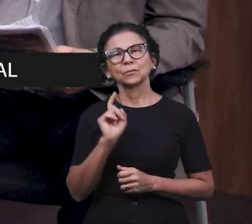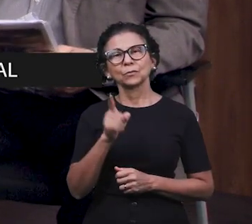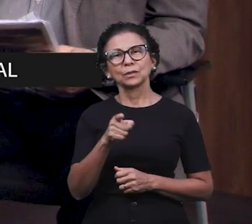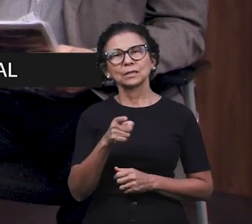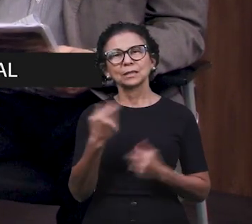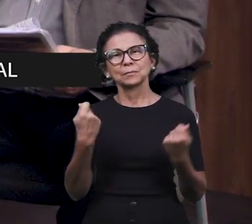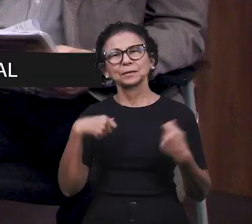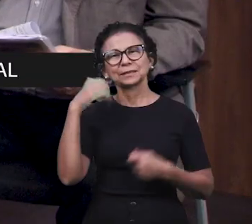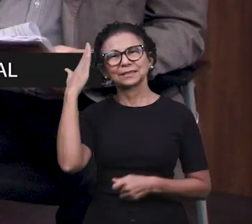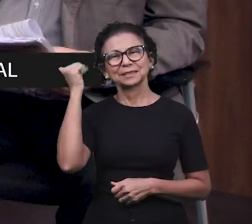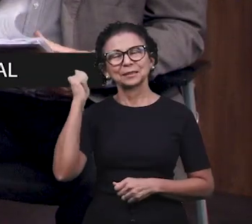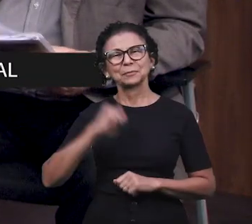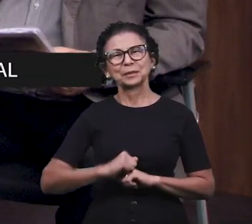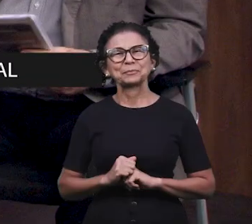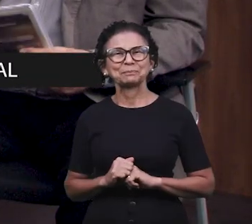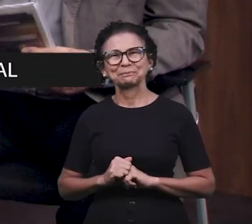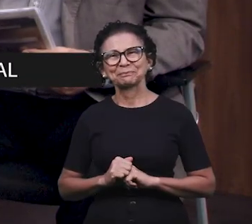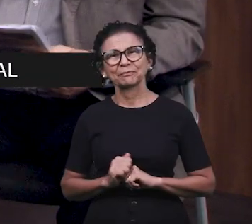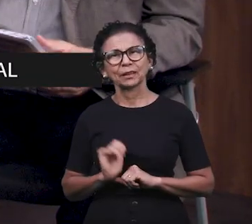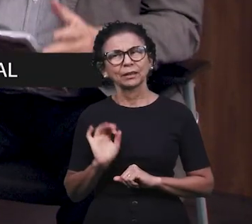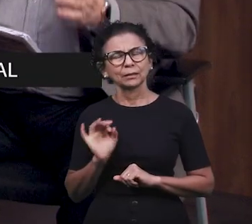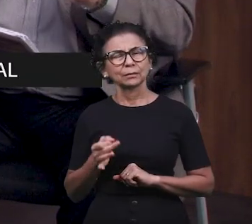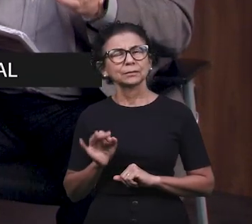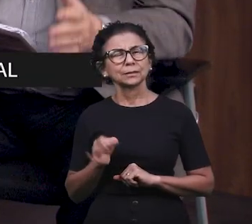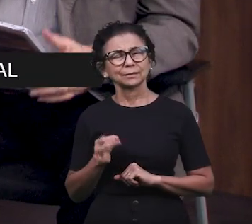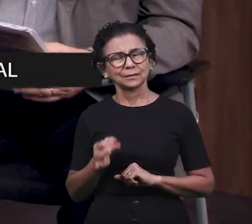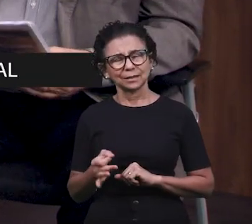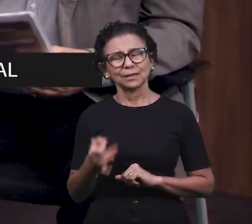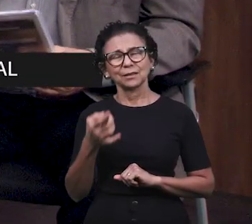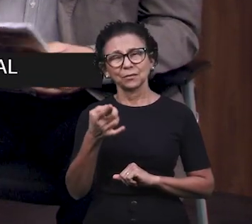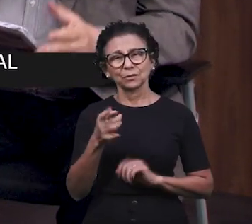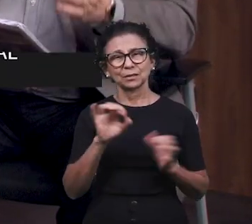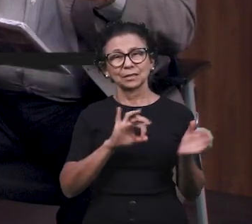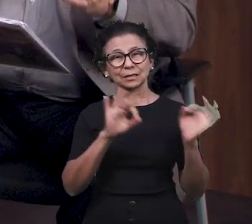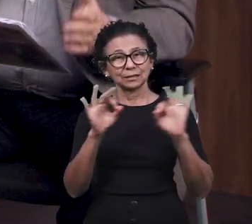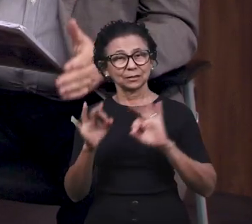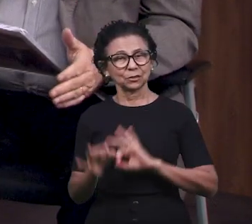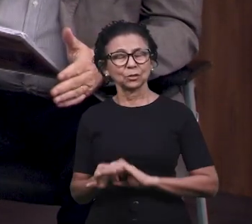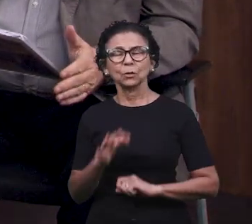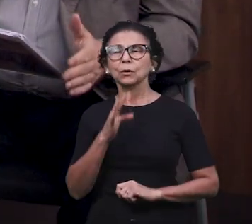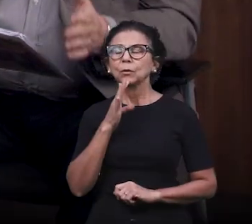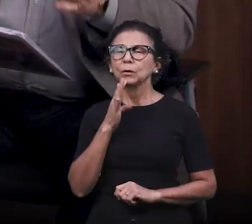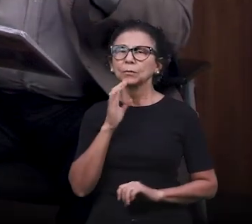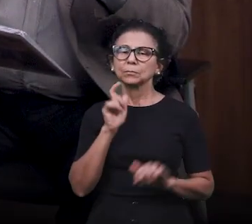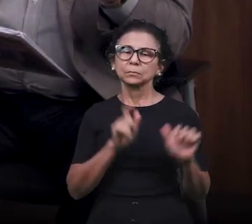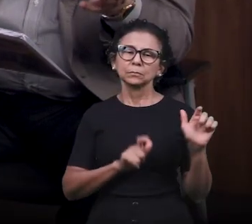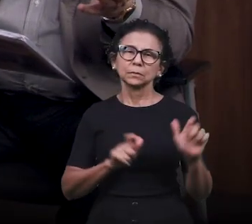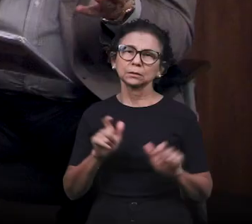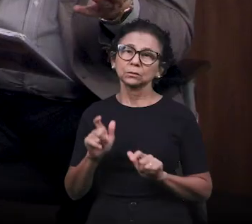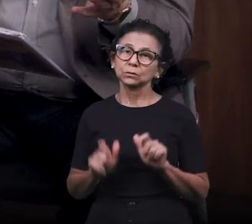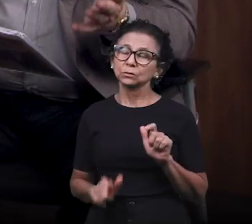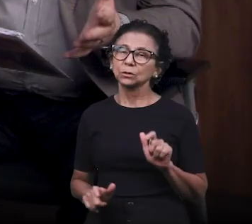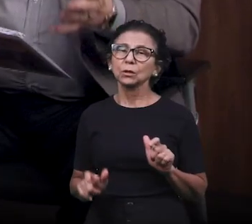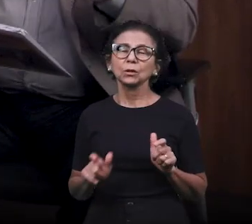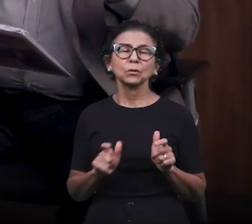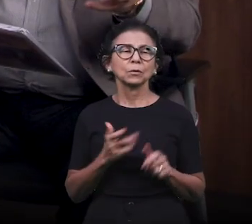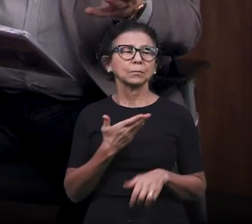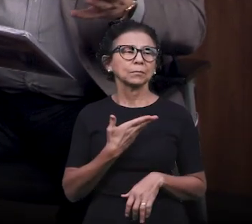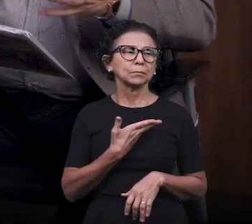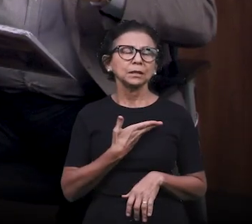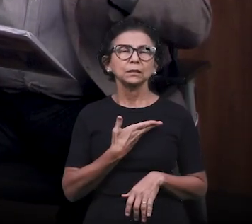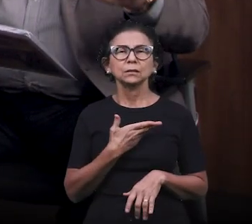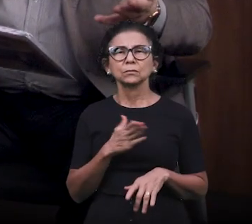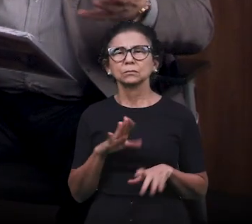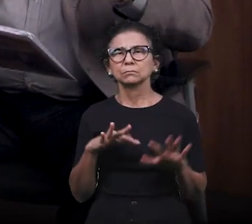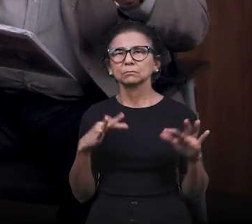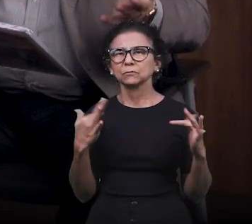edição do Você Precisa Saber. Eu tenho certeza que você que nos assistiu conhece pessoas à sua